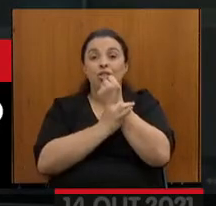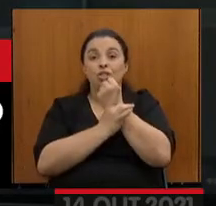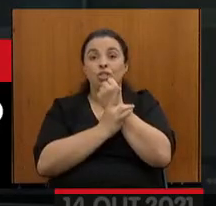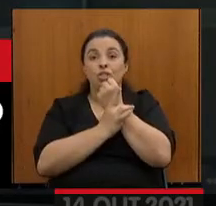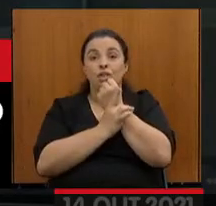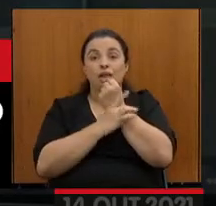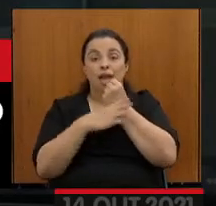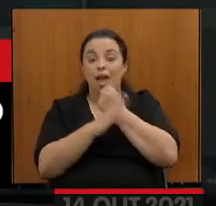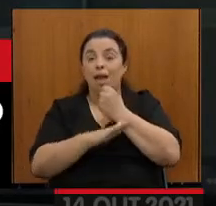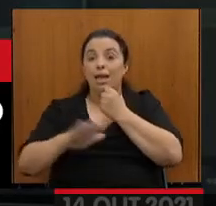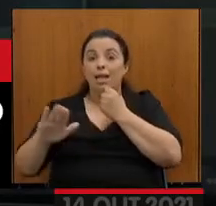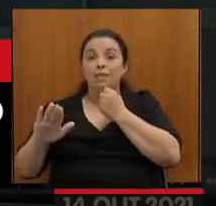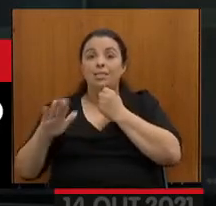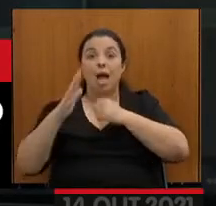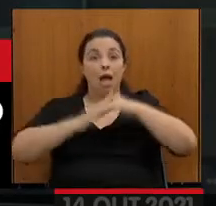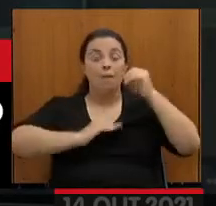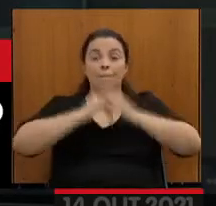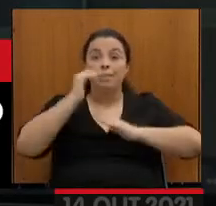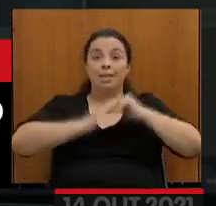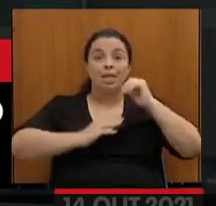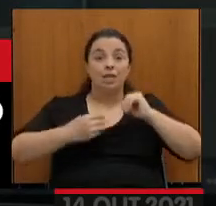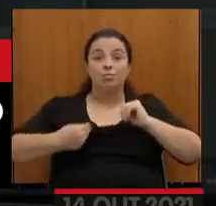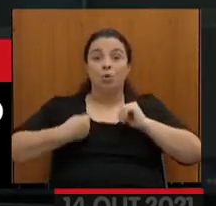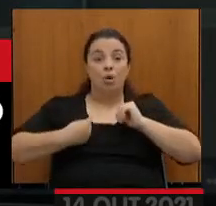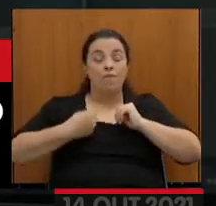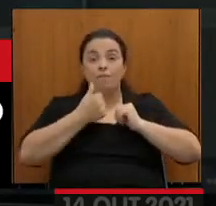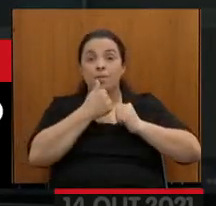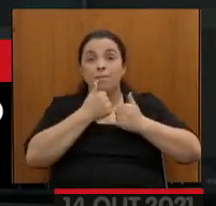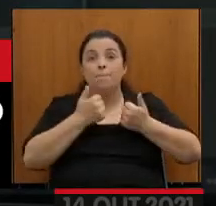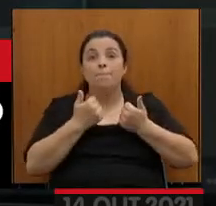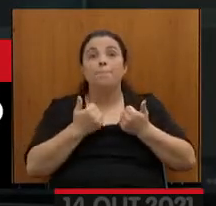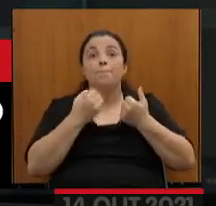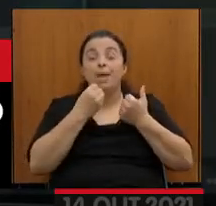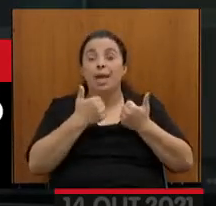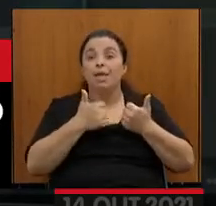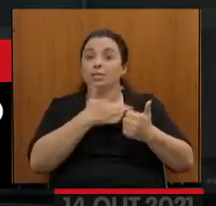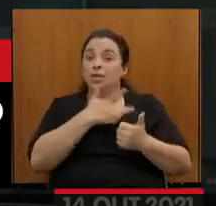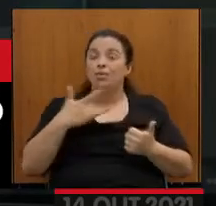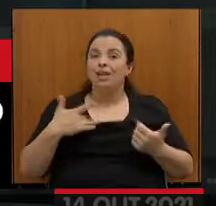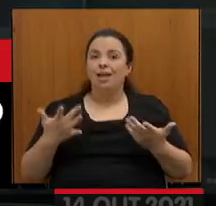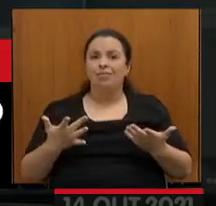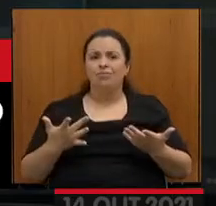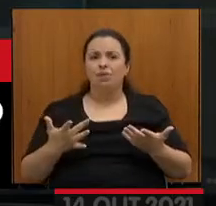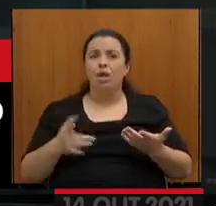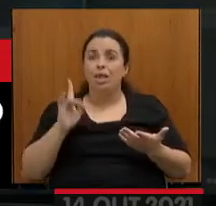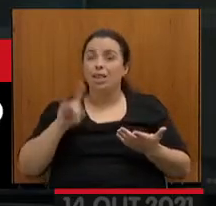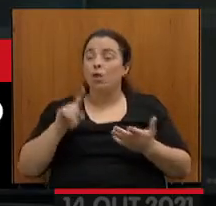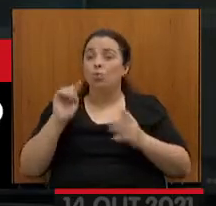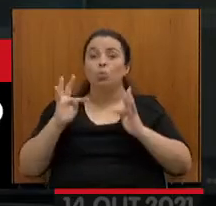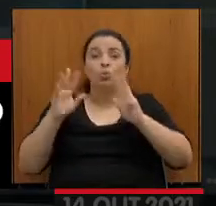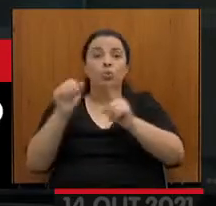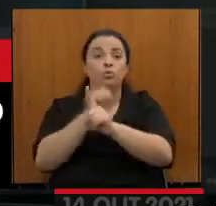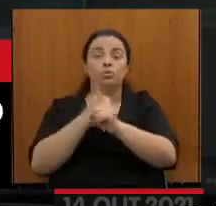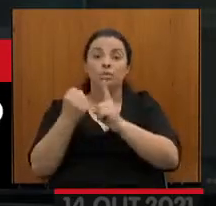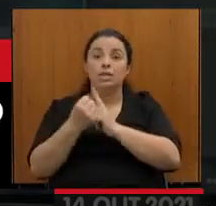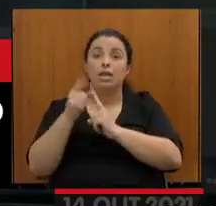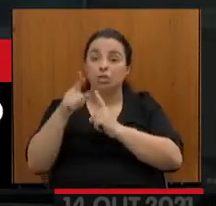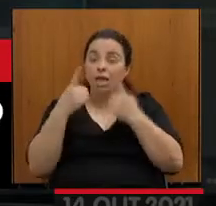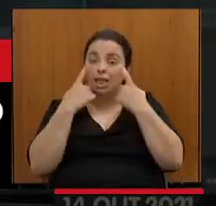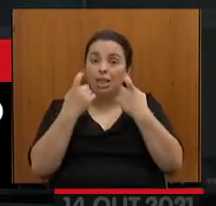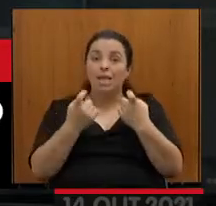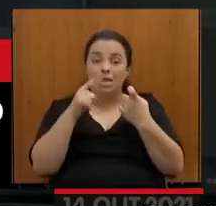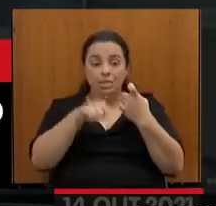vida produtiva. Então, é interesse de toda a sociedade que essa criança seja prestigiada, seja